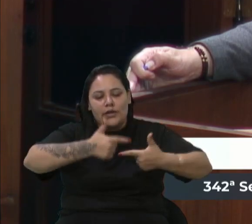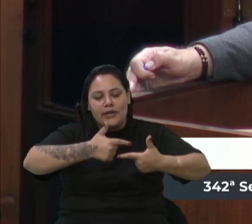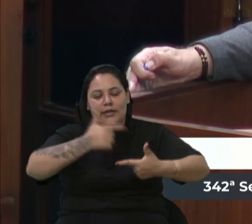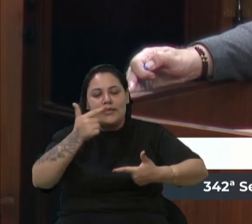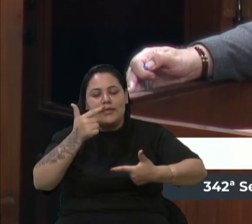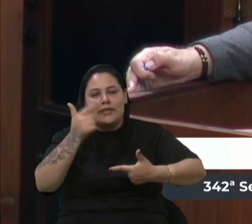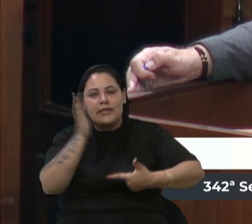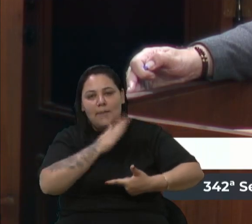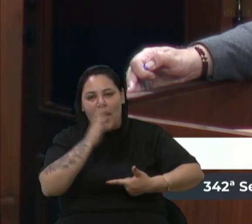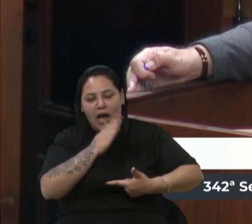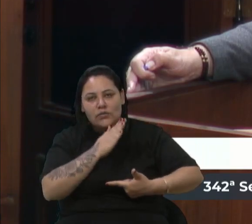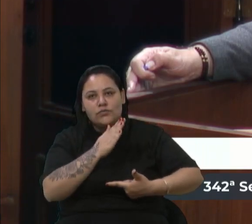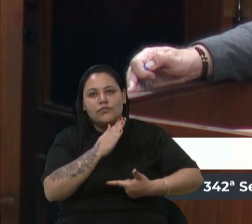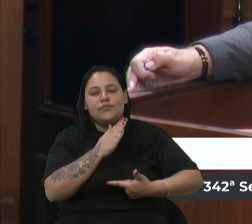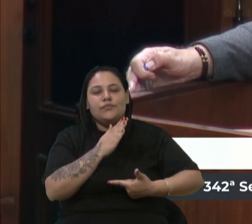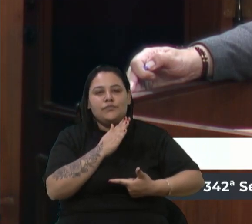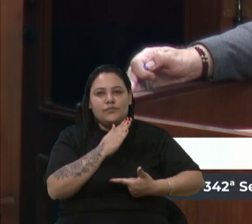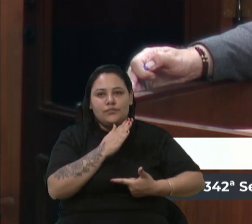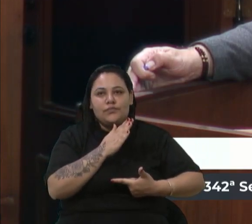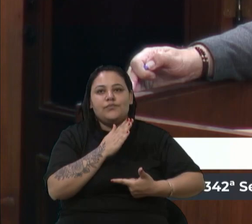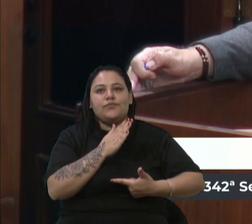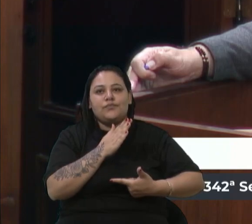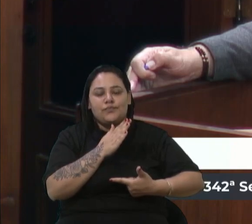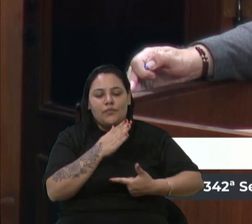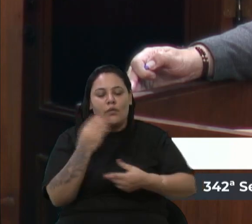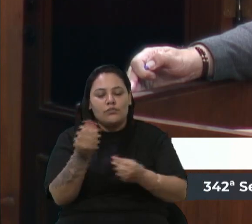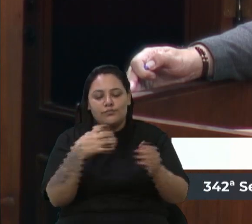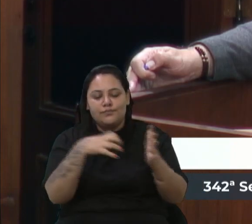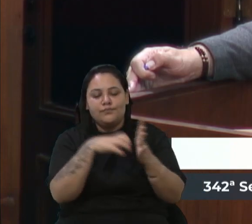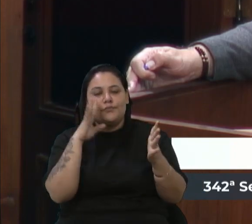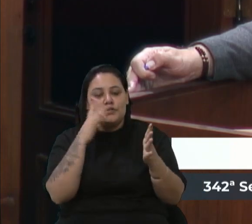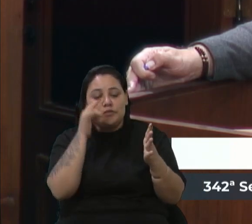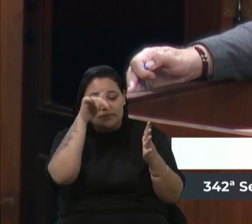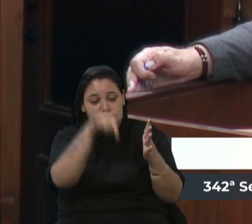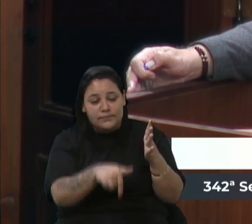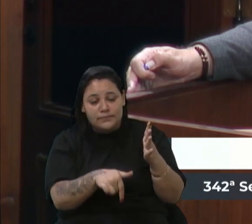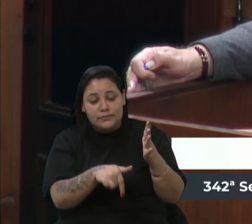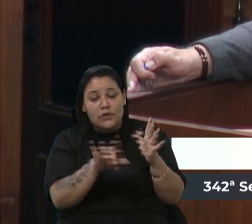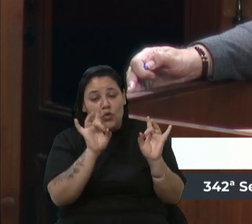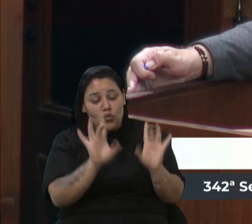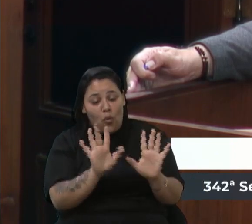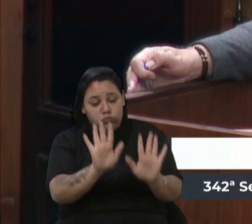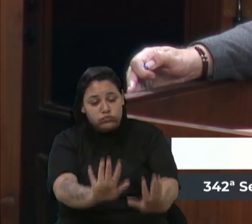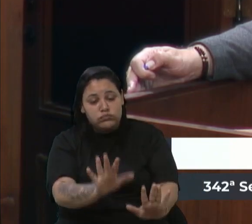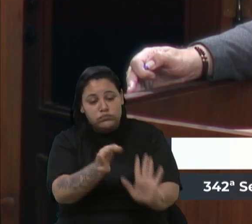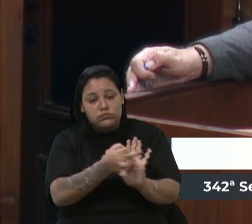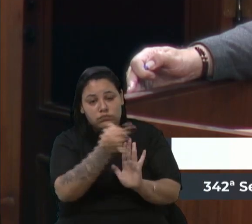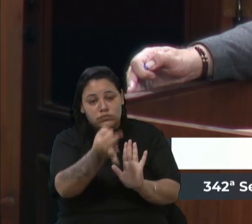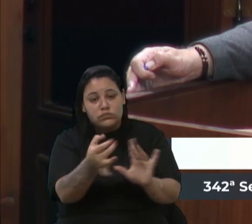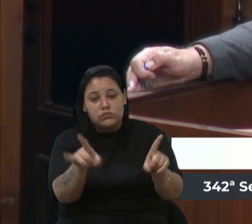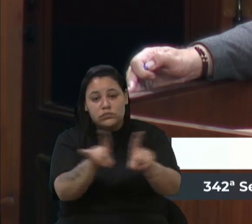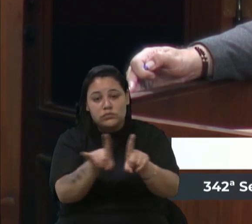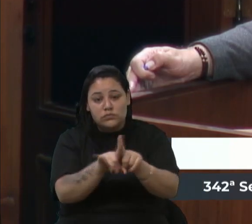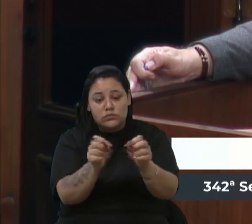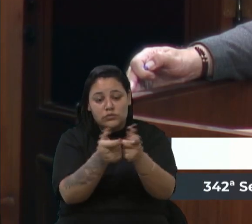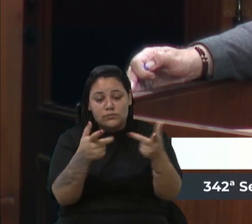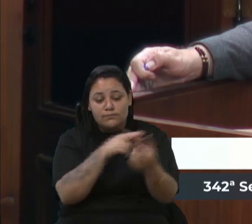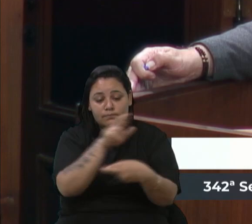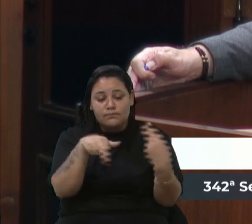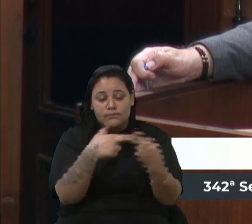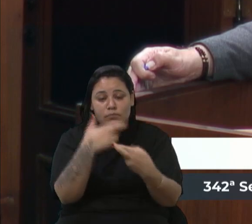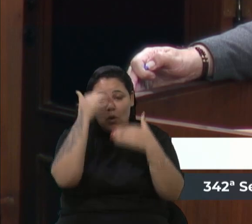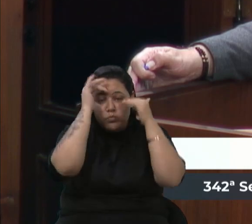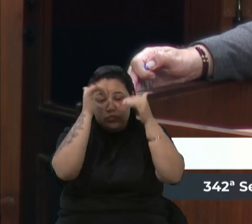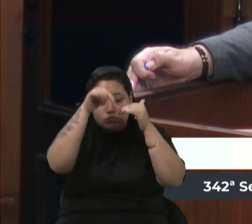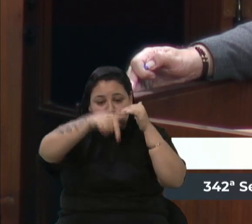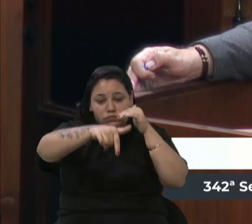alta velocidade, muitos acidentes estão acontecendo. Então, também fica como sugestão essa questão da educação para o trânsito em Caxias